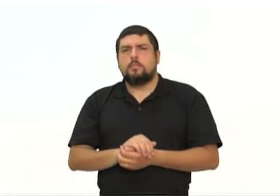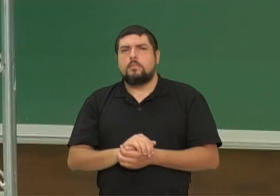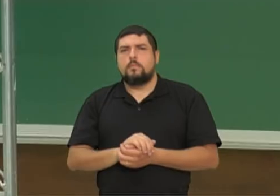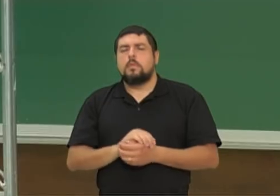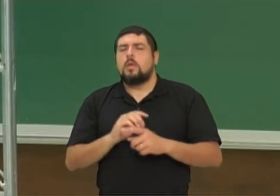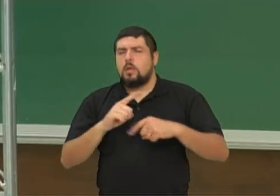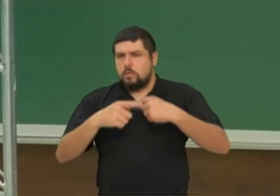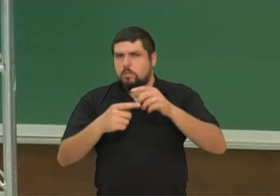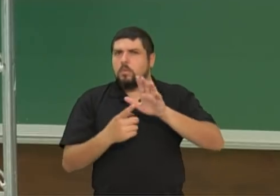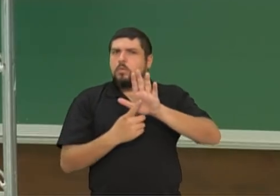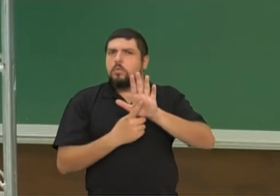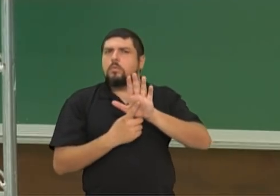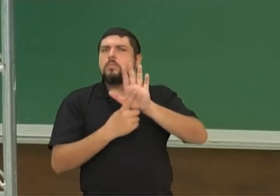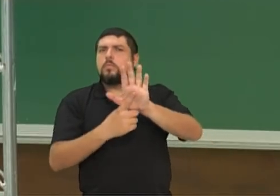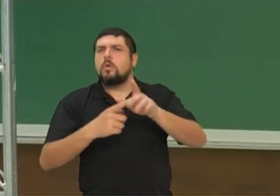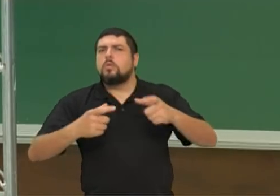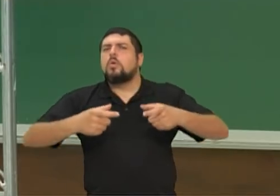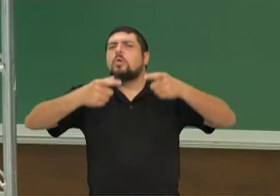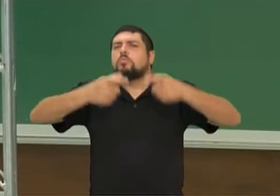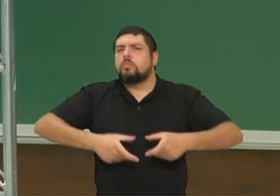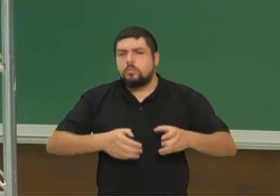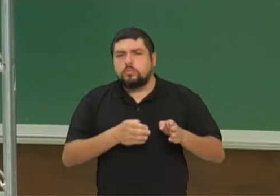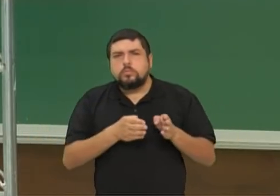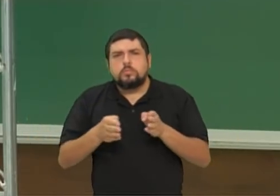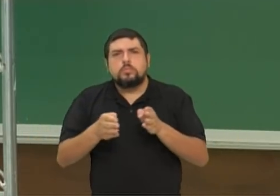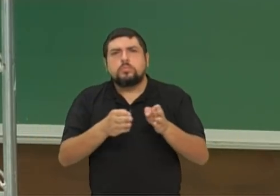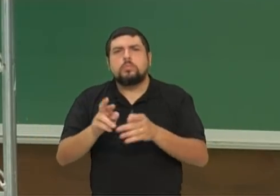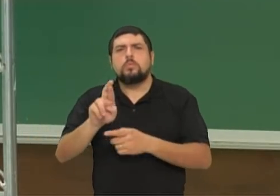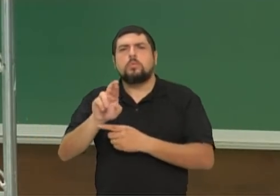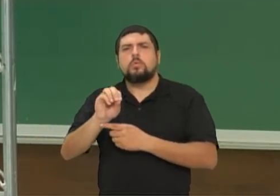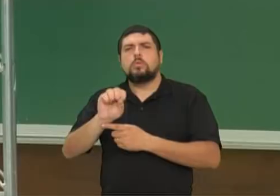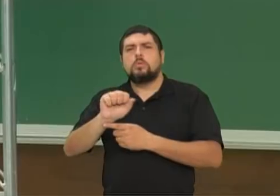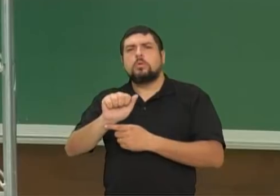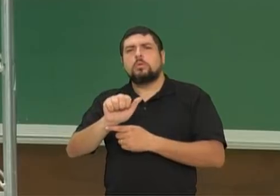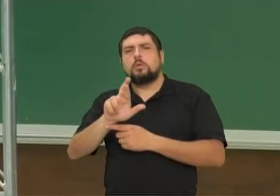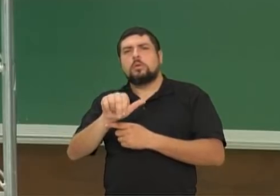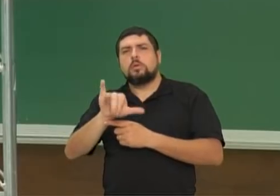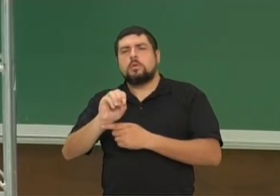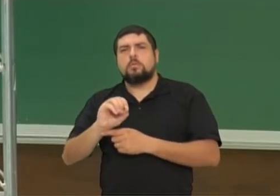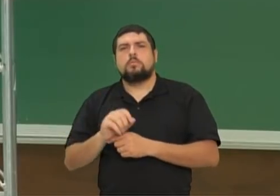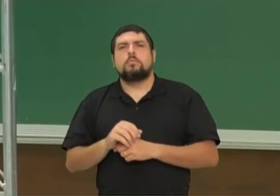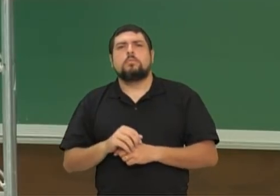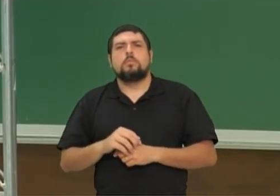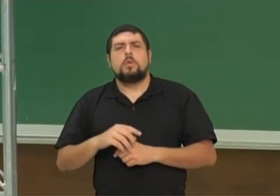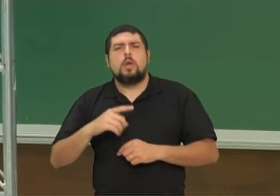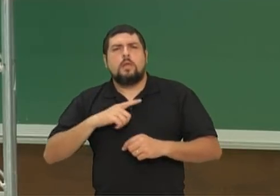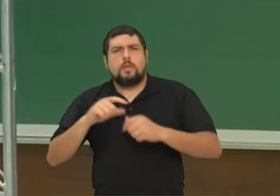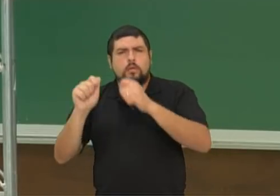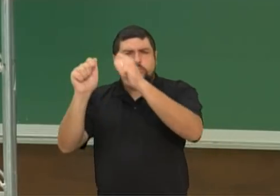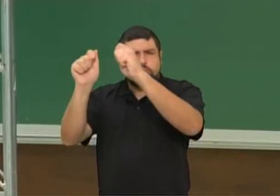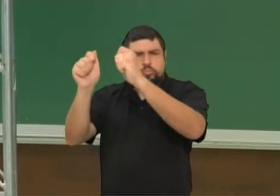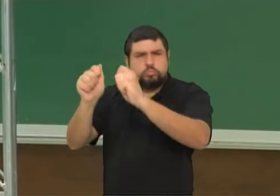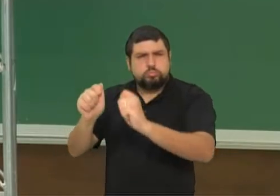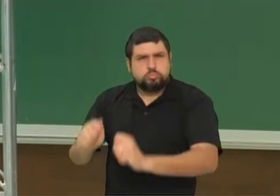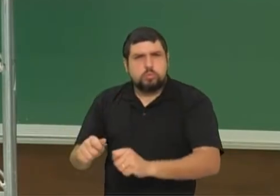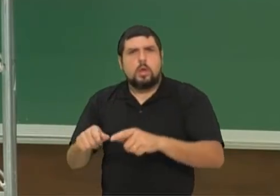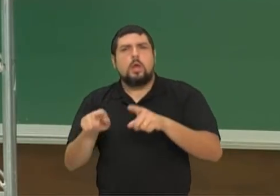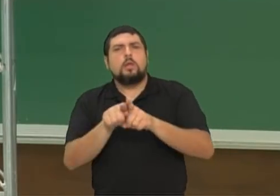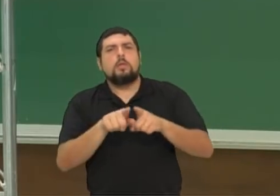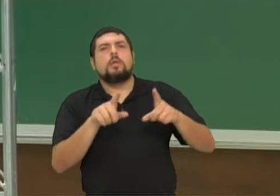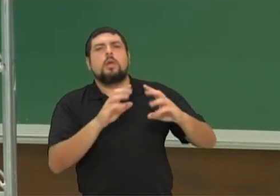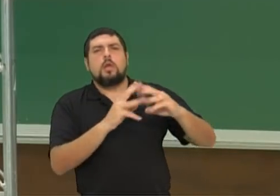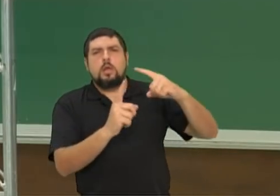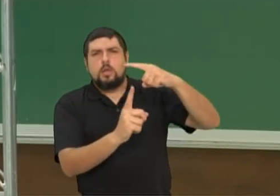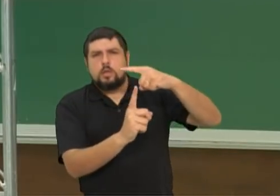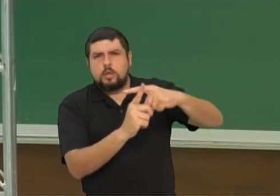aonde que se situa a chamada Rota do Rosário. Compreende santuários e igrejas que vão desde Jacarezinho